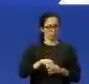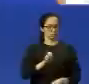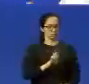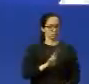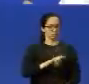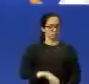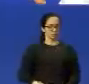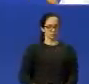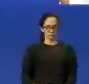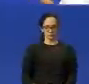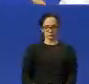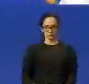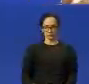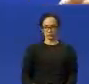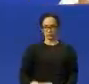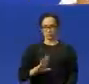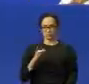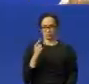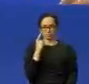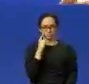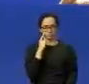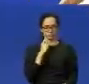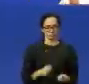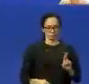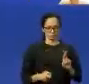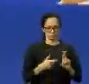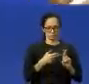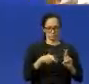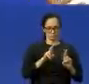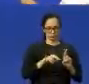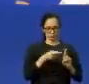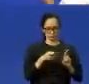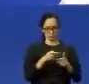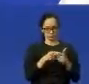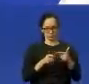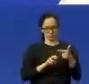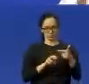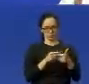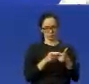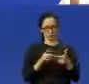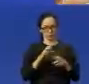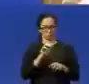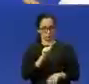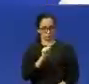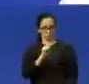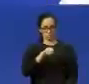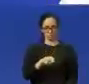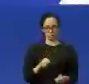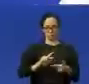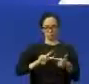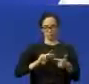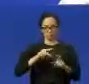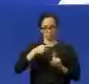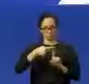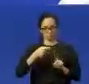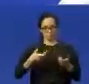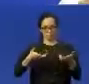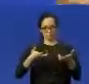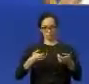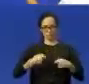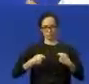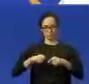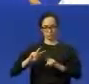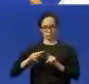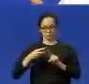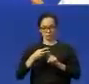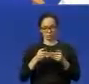Ok? Lembrando-se da segunda lei de Ohm, R igual a ρ vezes L sobre A. Se nós queremos dobrar a resistência elétrica, basta dobrar